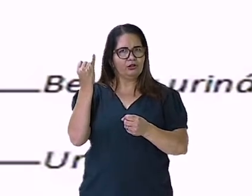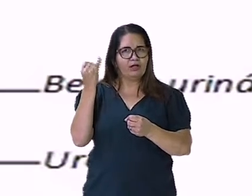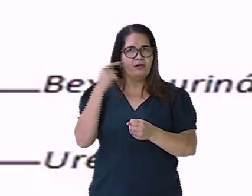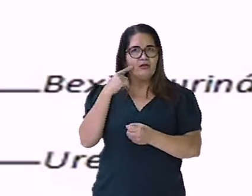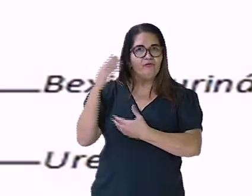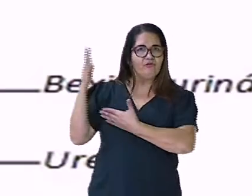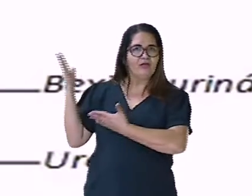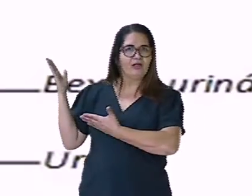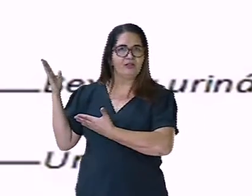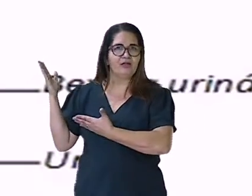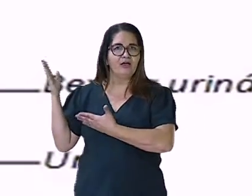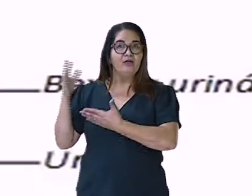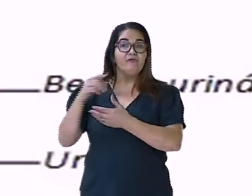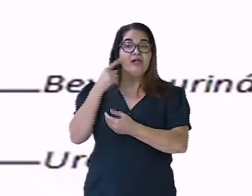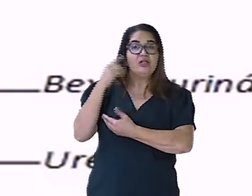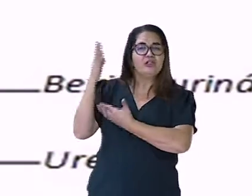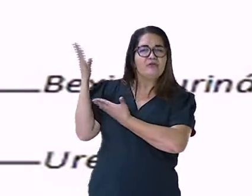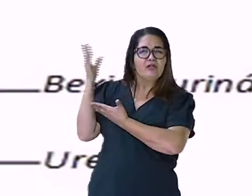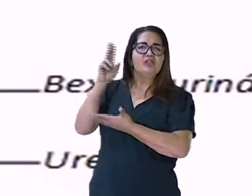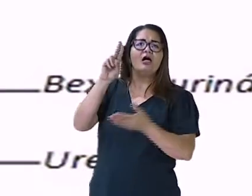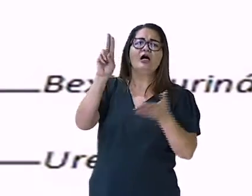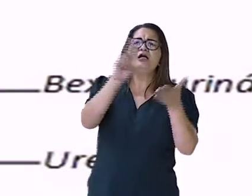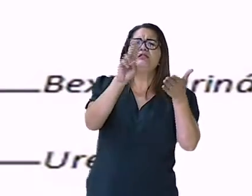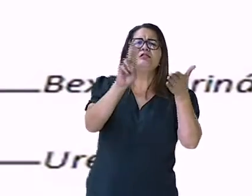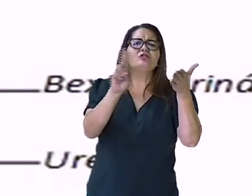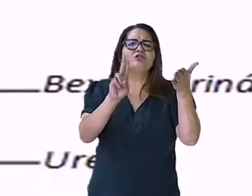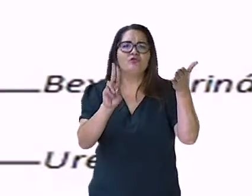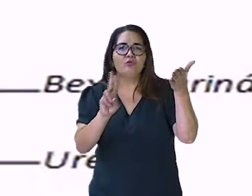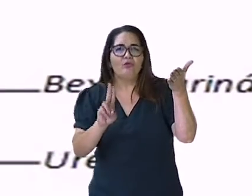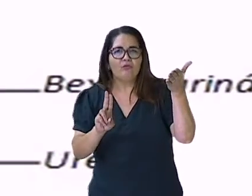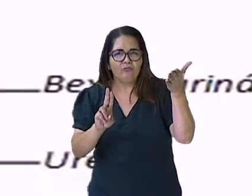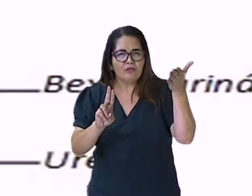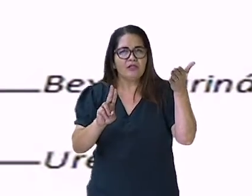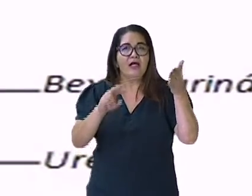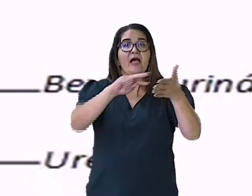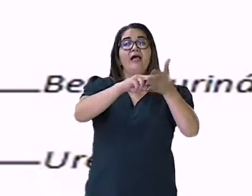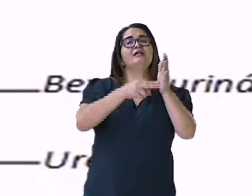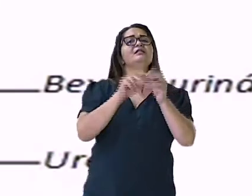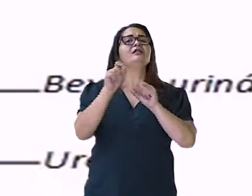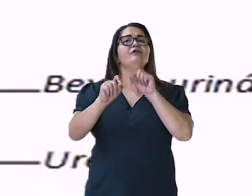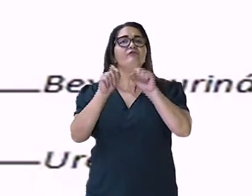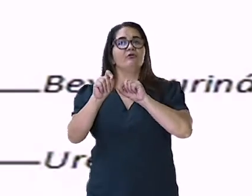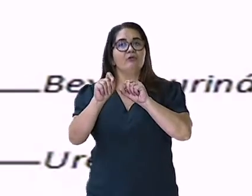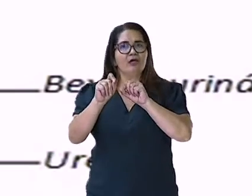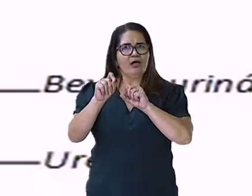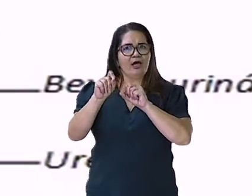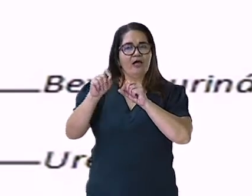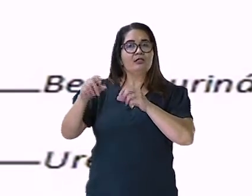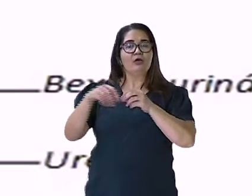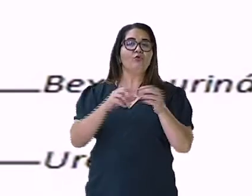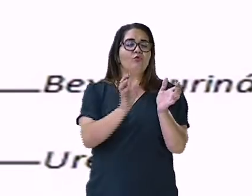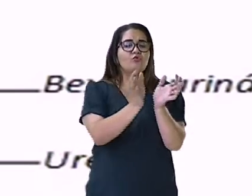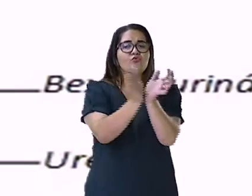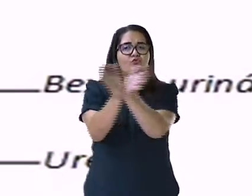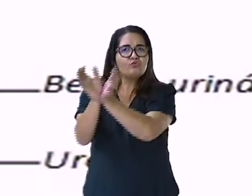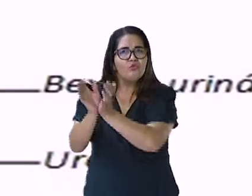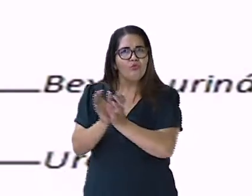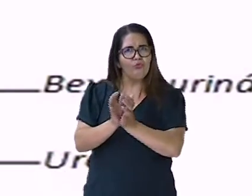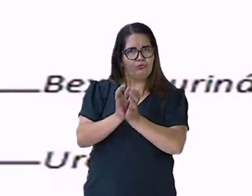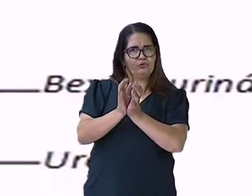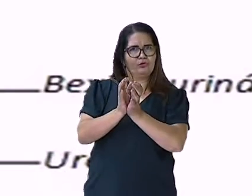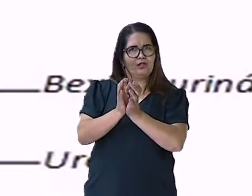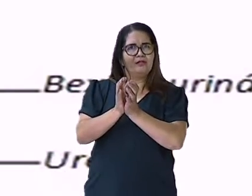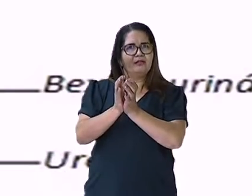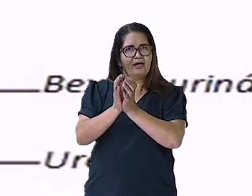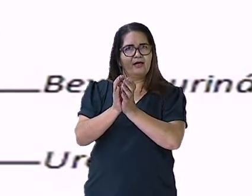ou glomerular, que envolve o glomérulo, que são amontoados de capilares onde